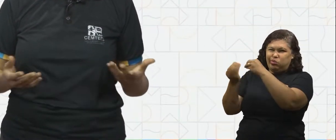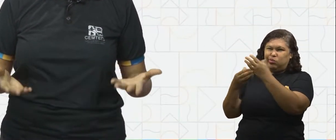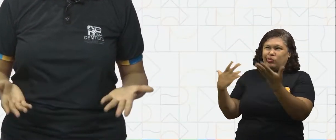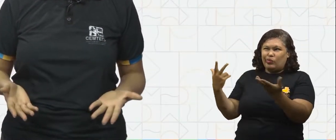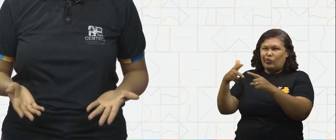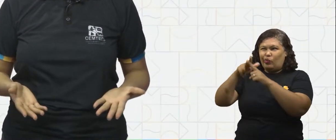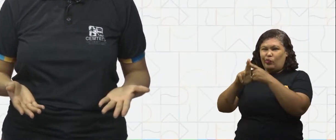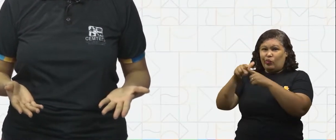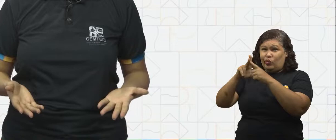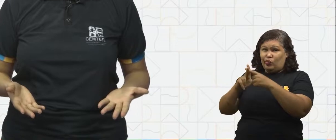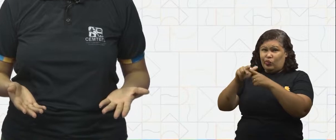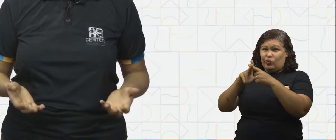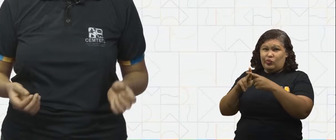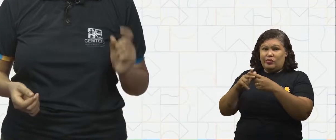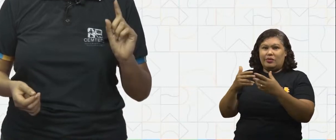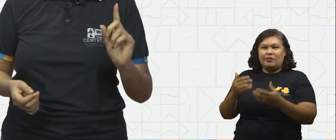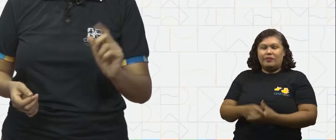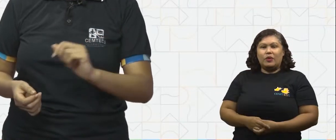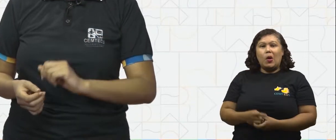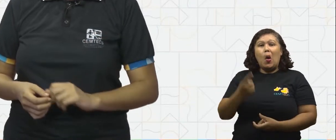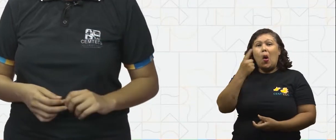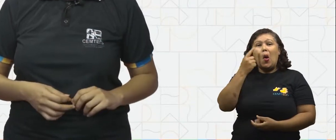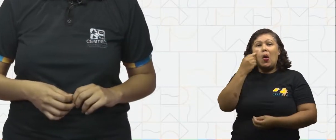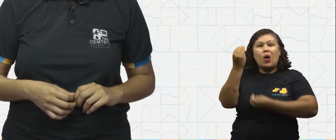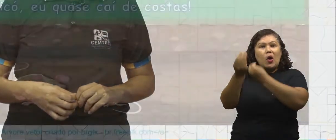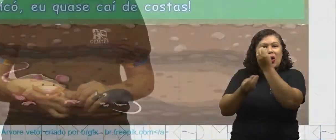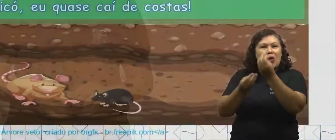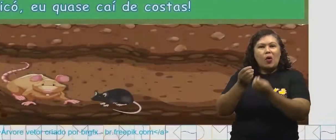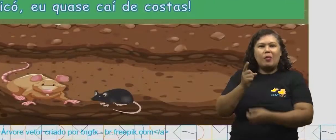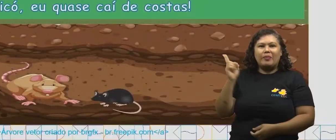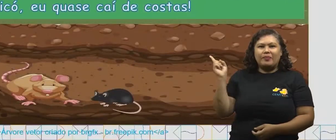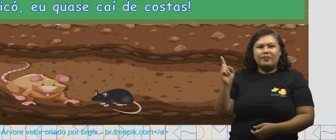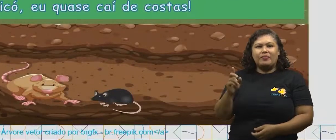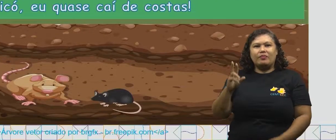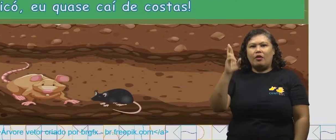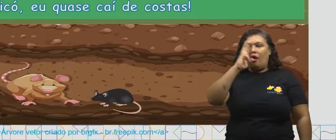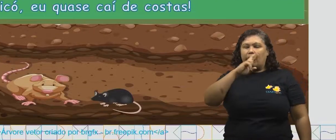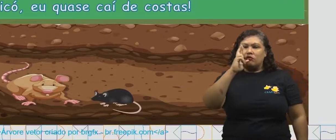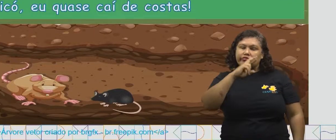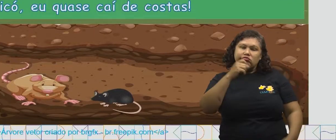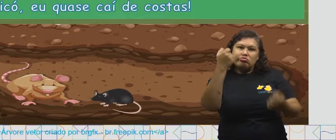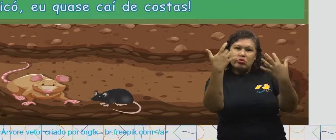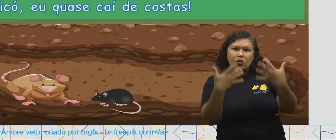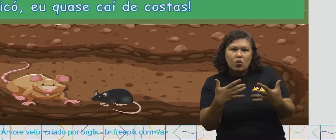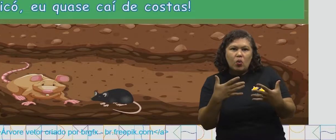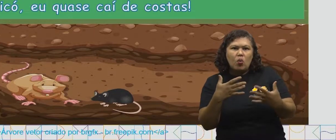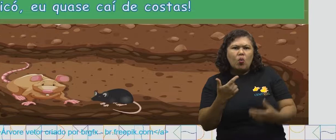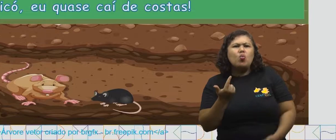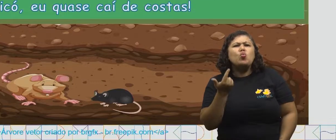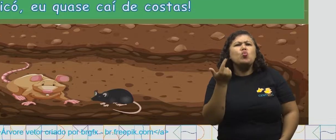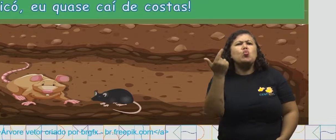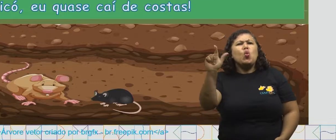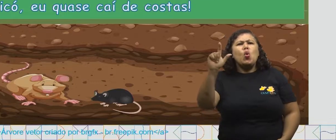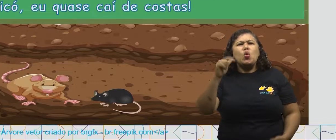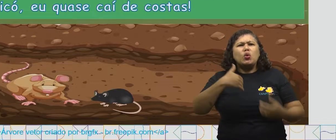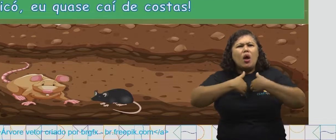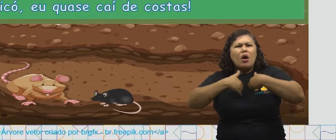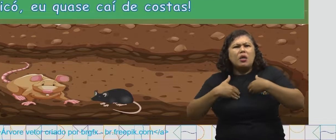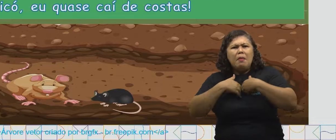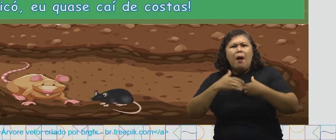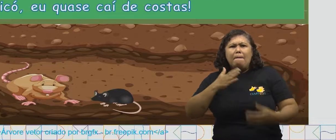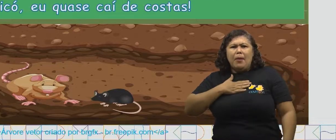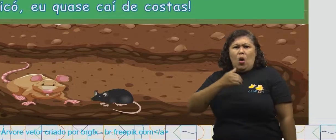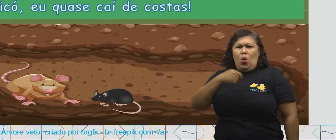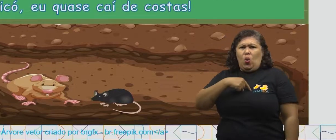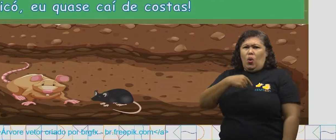história. Agora vamos consertá-la. Observe como ficou. O ratinho continuou. O outro... Ai, que meu